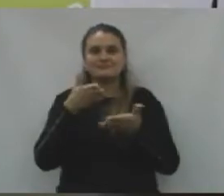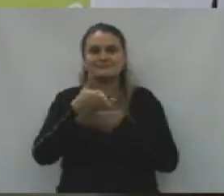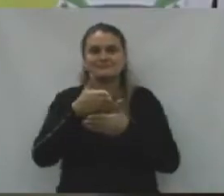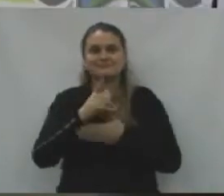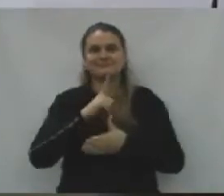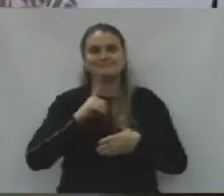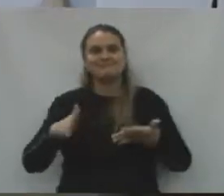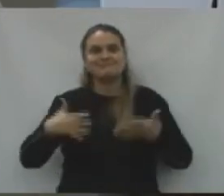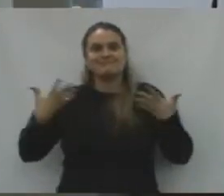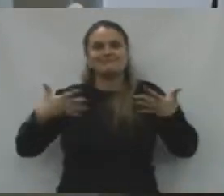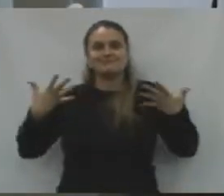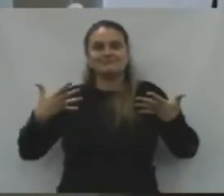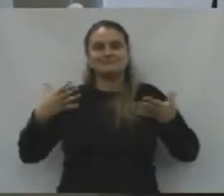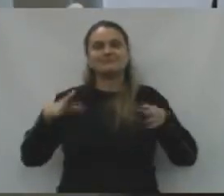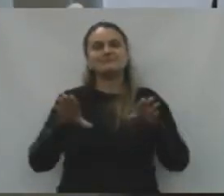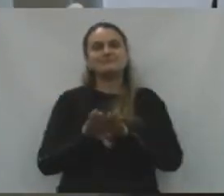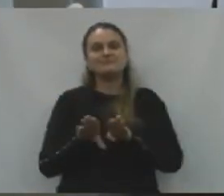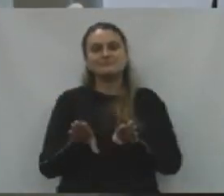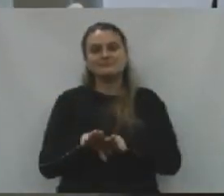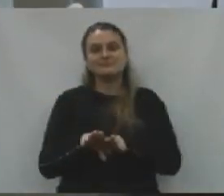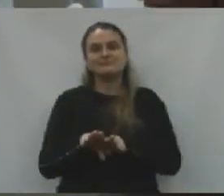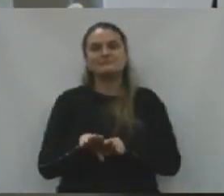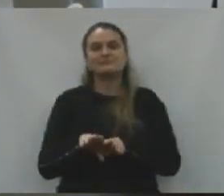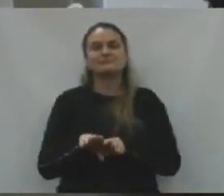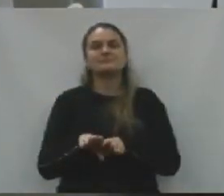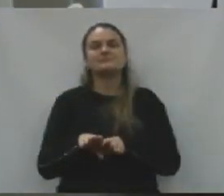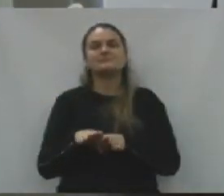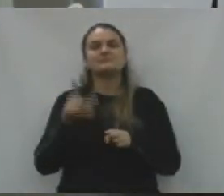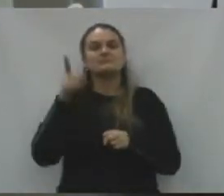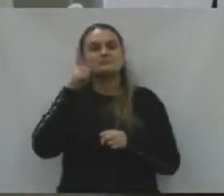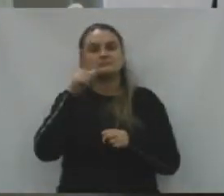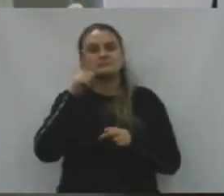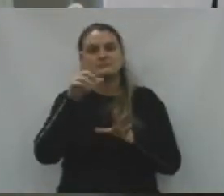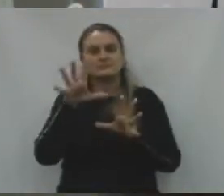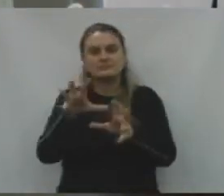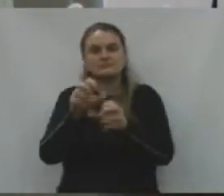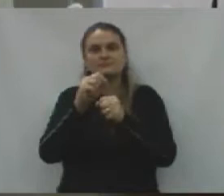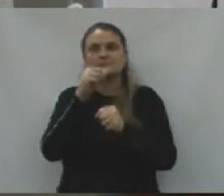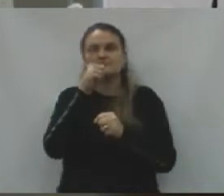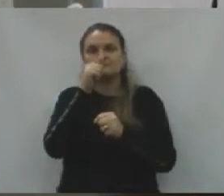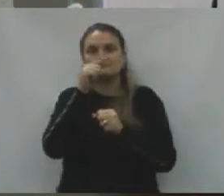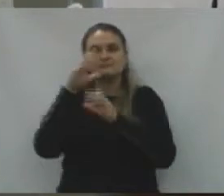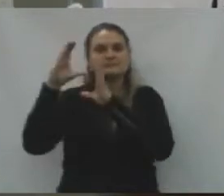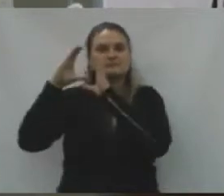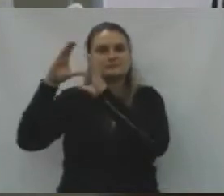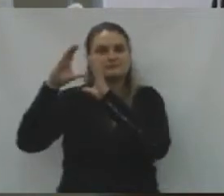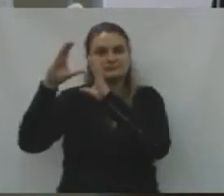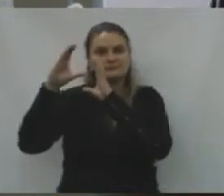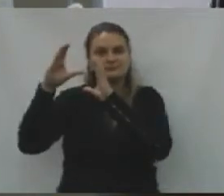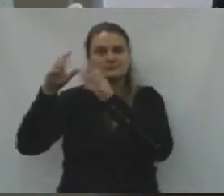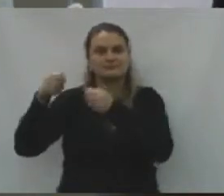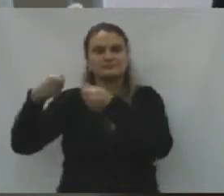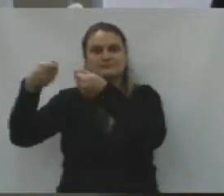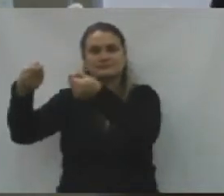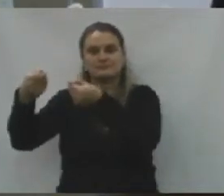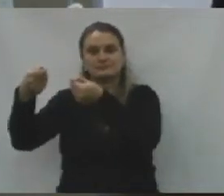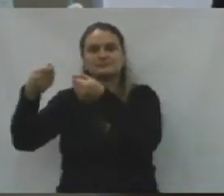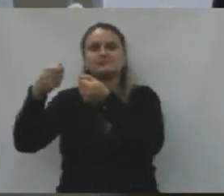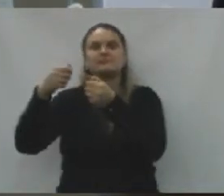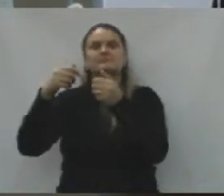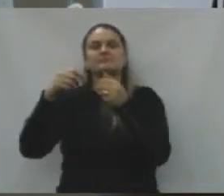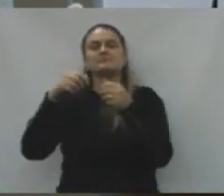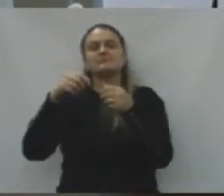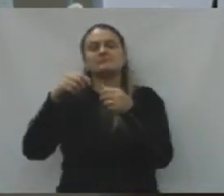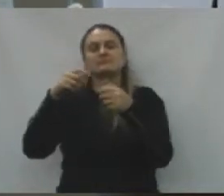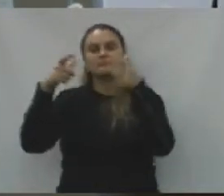participar com essa alegria. E, além de tudo isso, arrecadamos água de coco para doar para instituições como a Rede